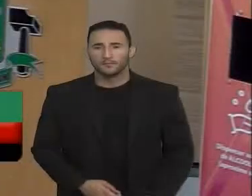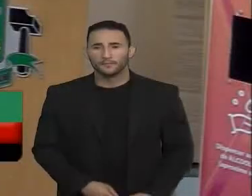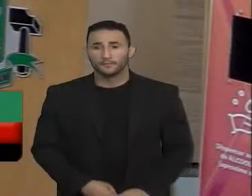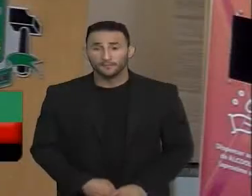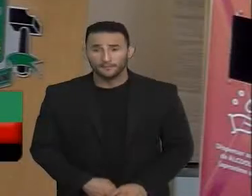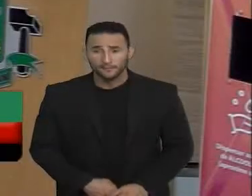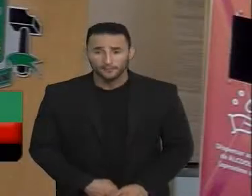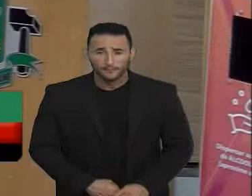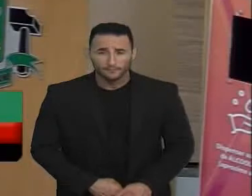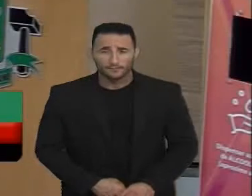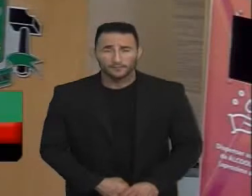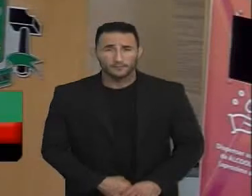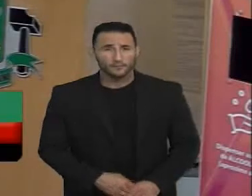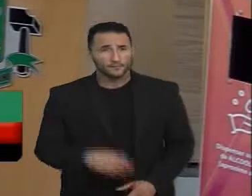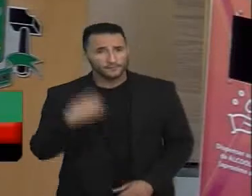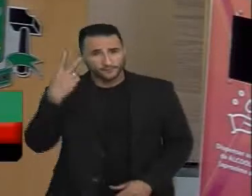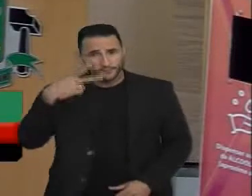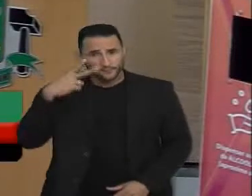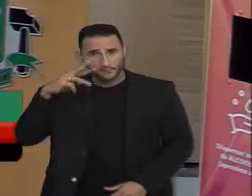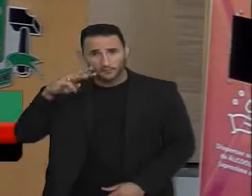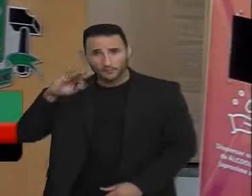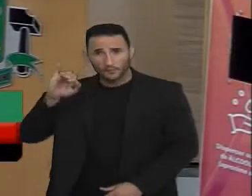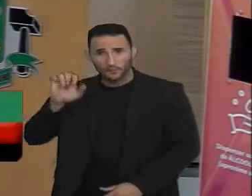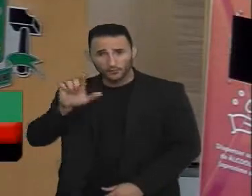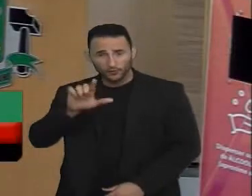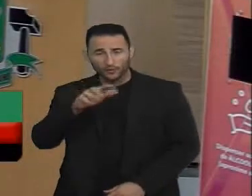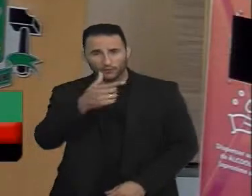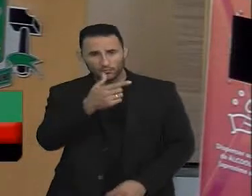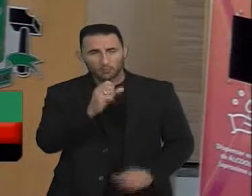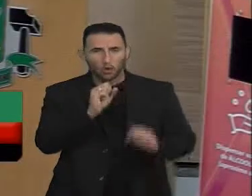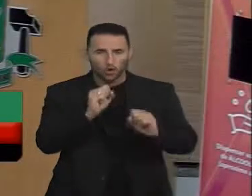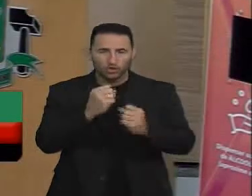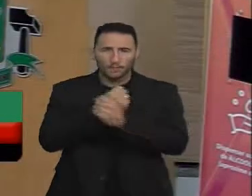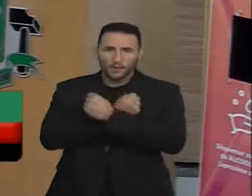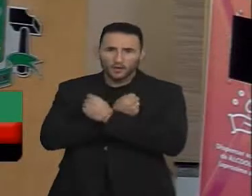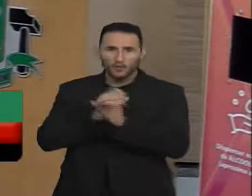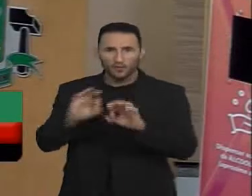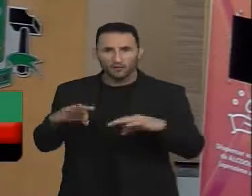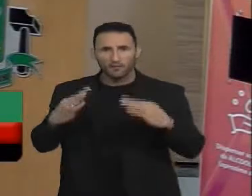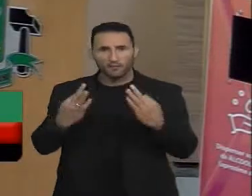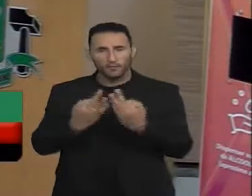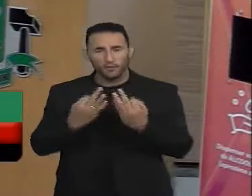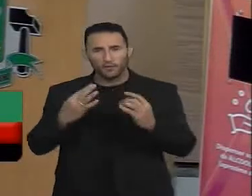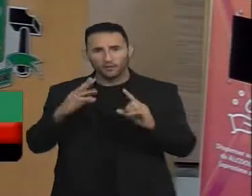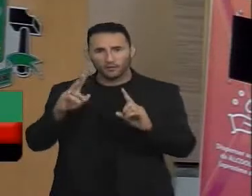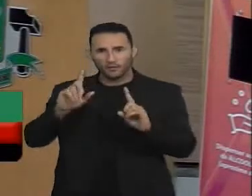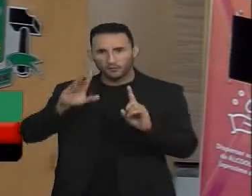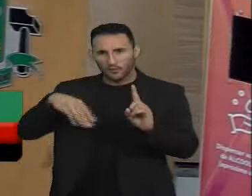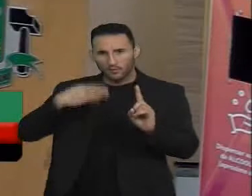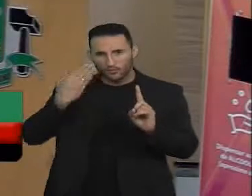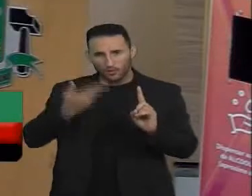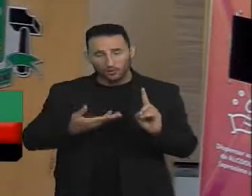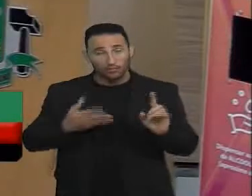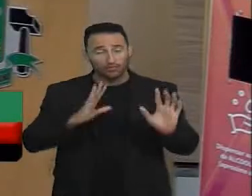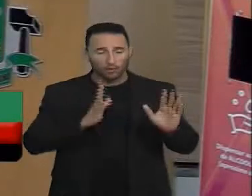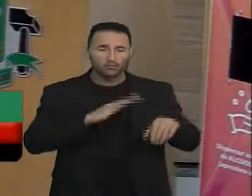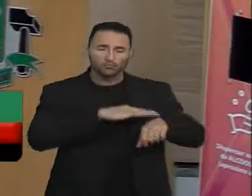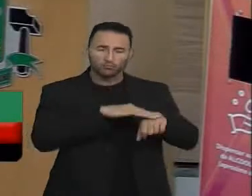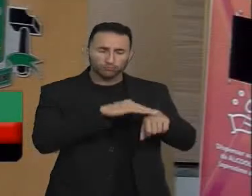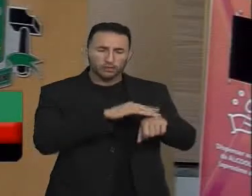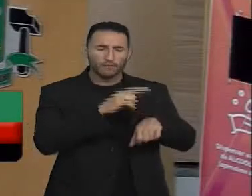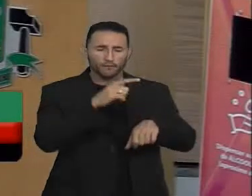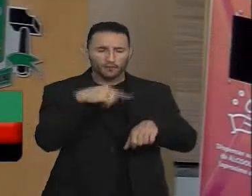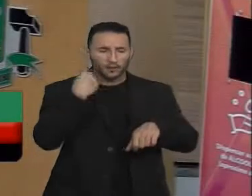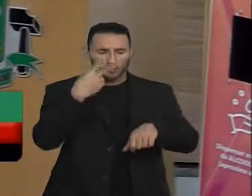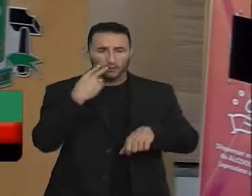esse nome da homenageada. Também falamos com o vereador Emerson e ele entendeu.